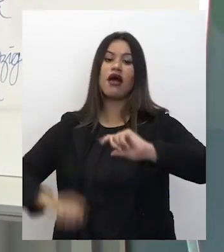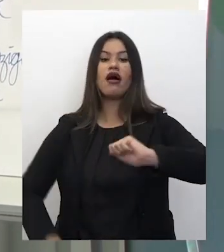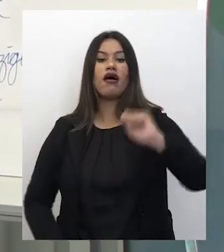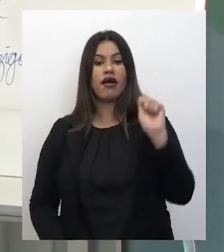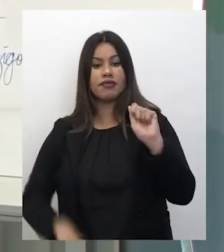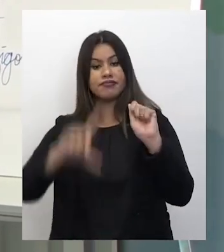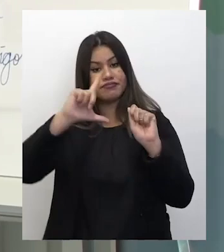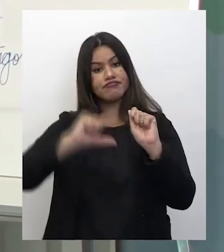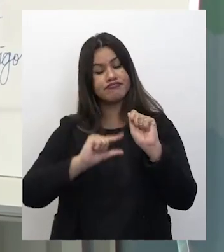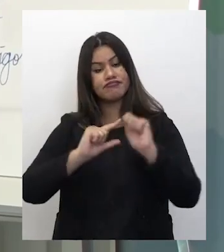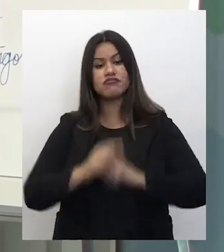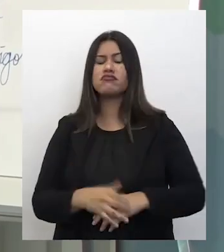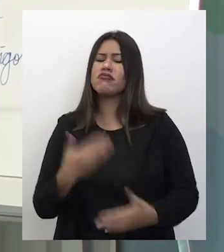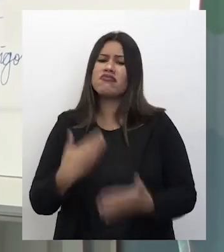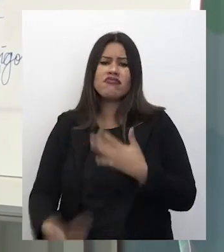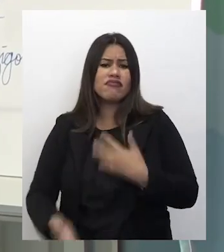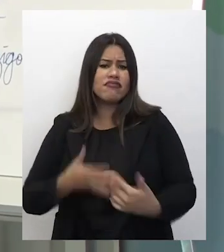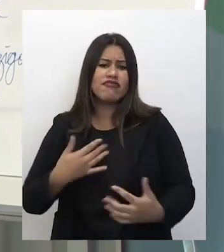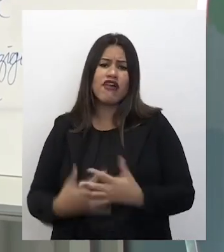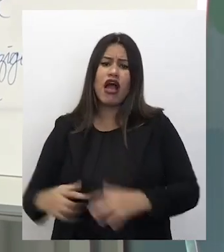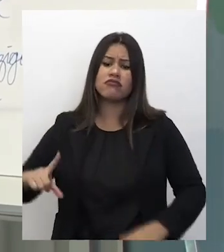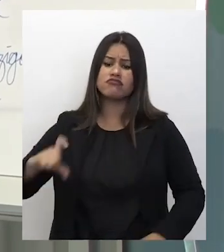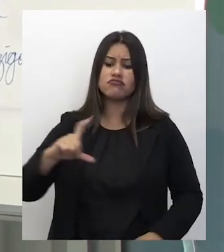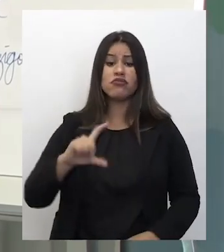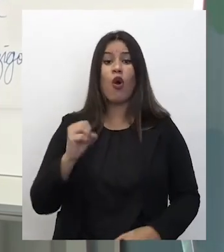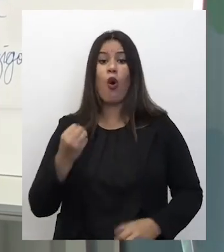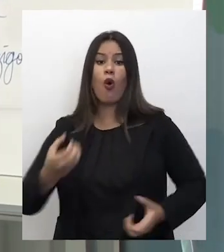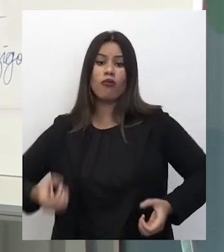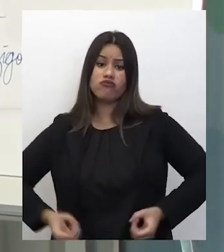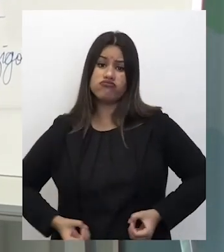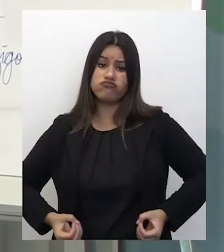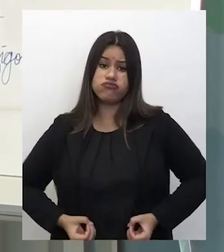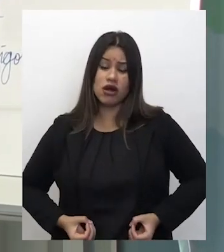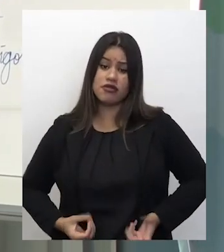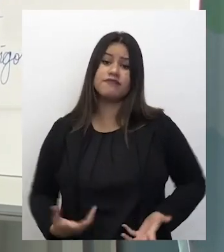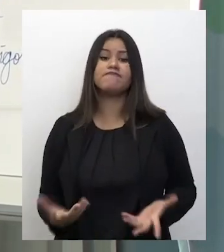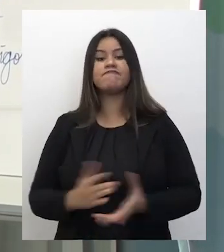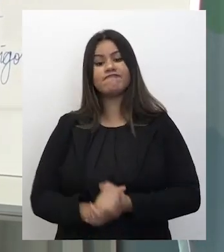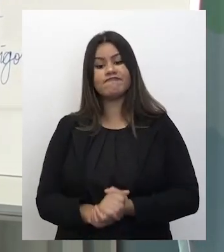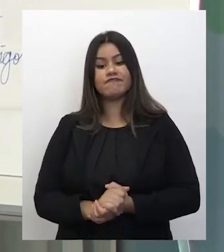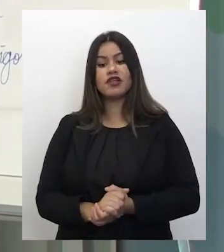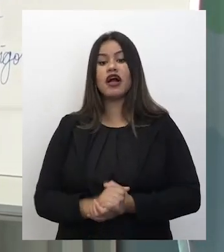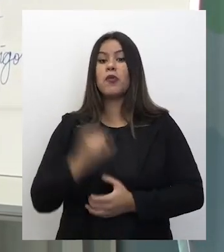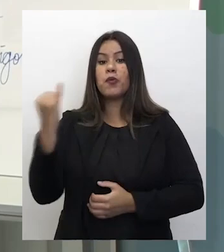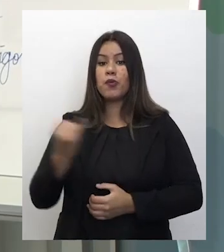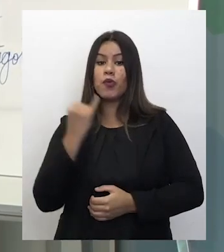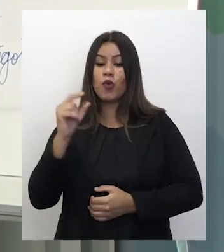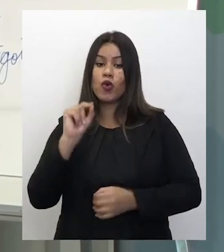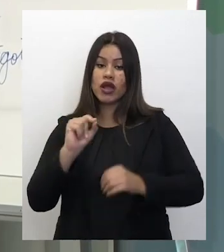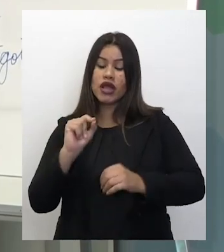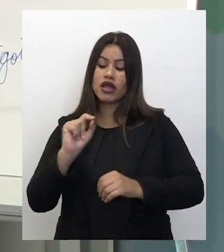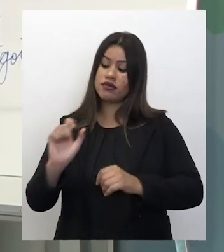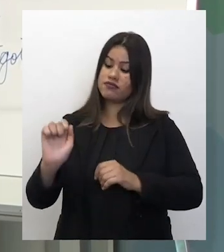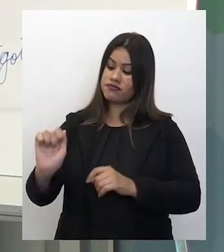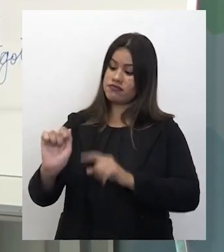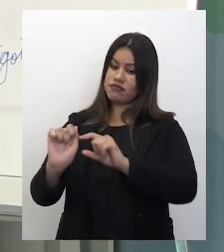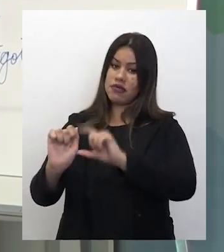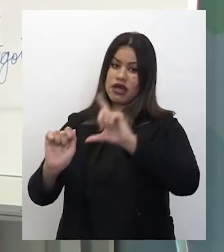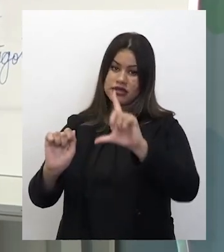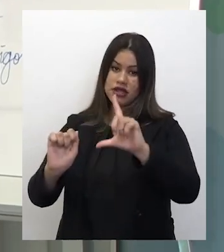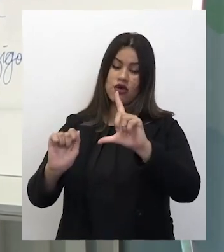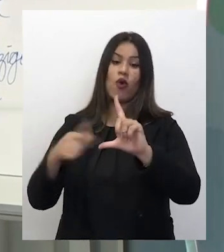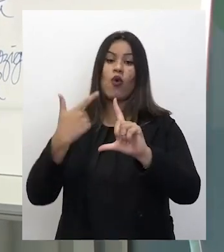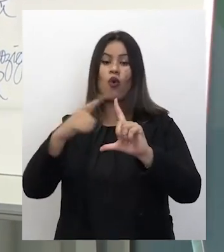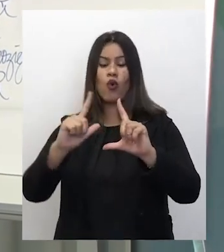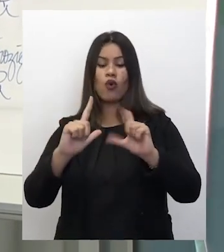o óvulo ou se foi o espermatozoide. O importante é que um era azão para a característica e o outro era